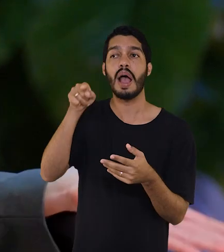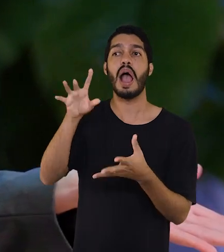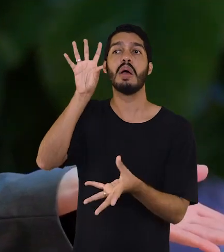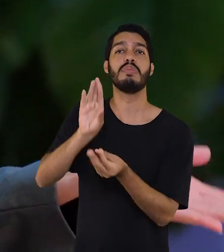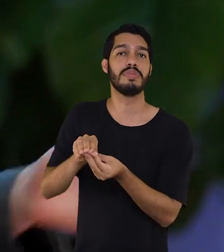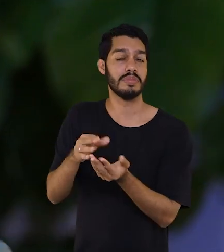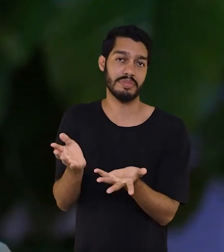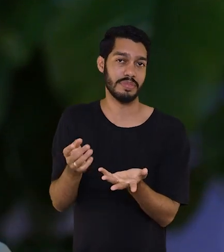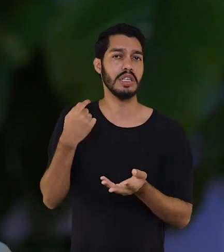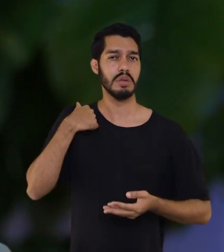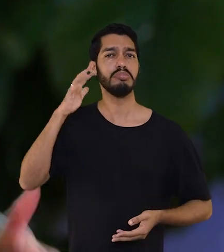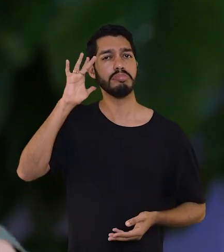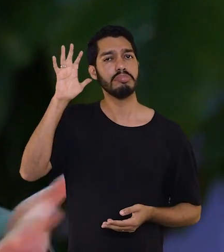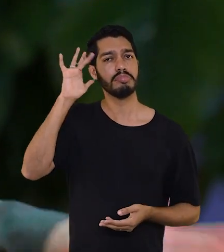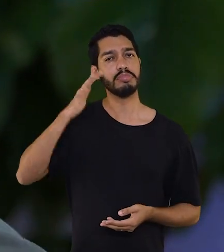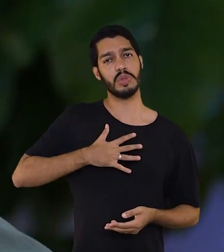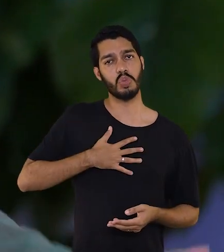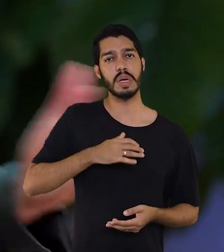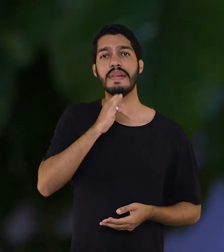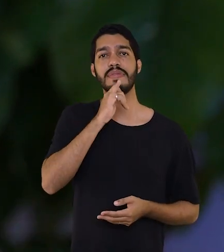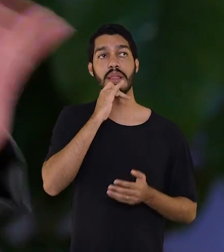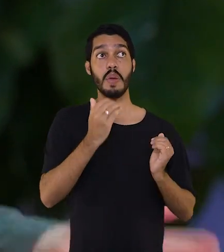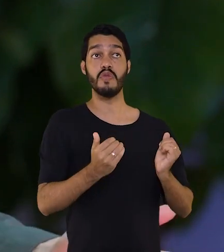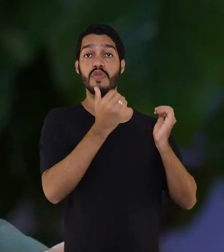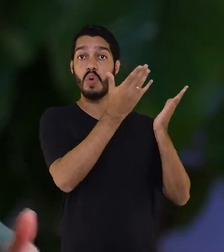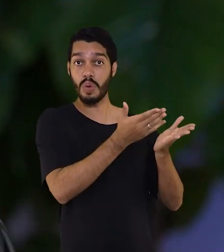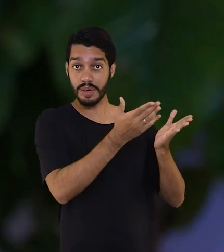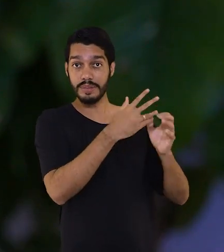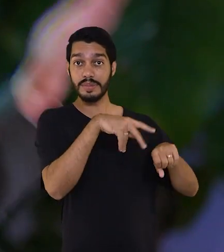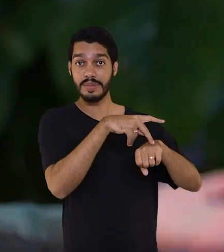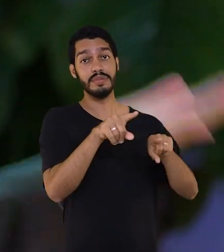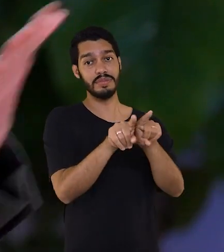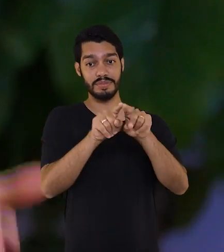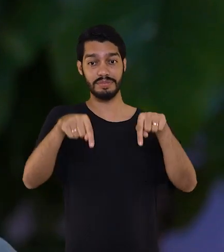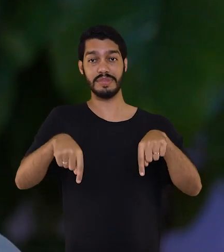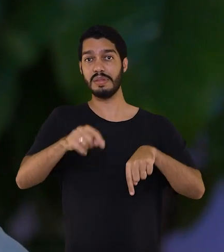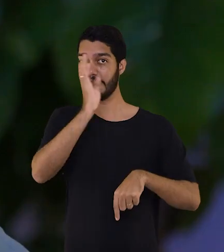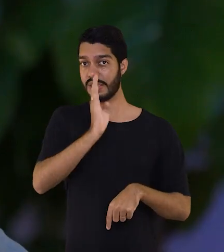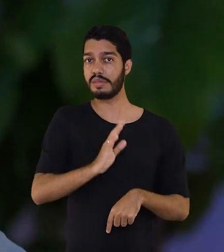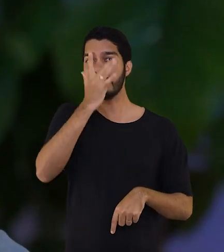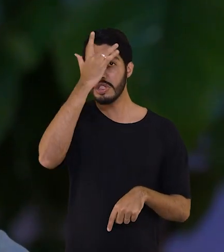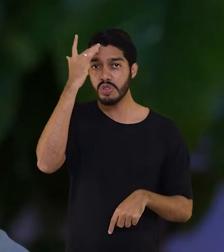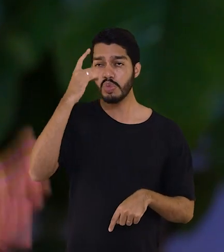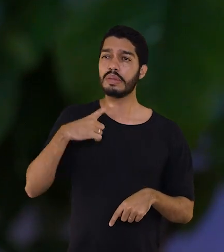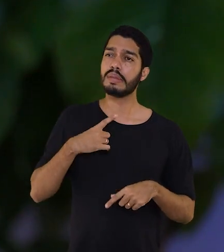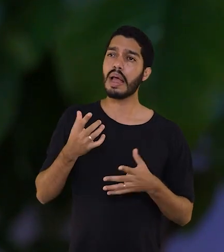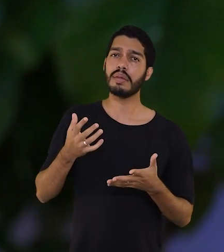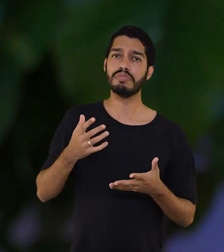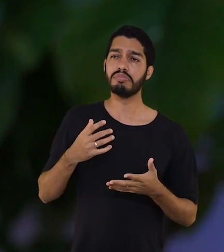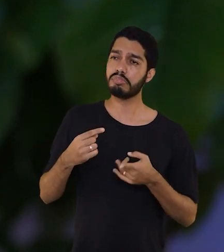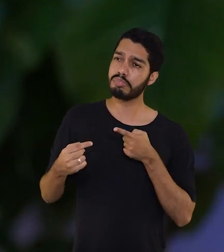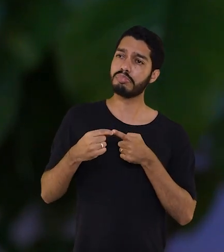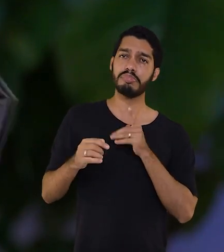poderia prever aquilo. Gosto de pensar e tenho visto muitos exemplos lá fora, mas também aqui no Brasil, de gente que está